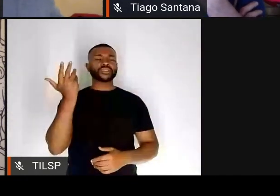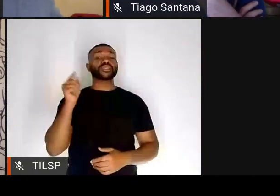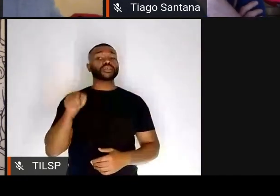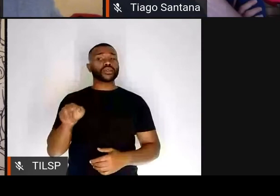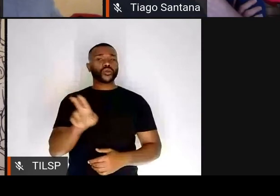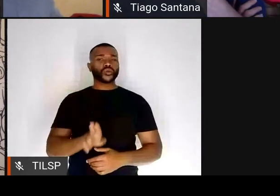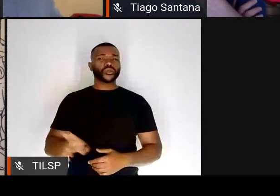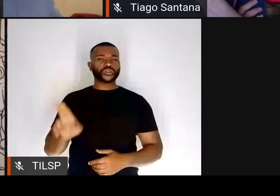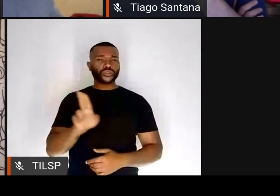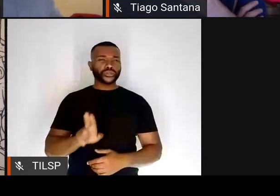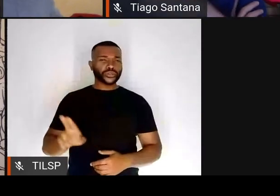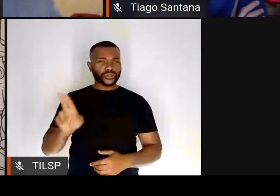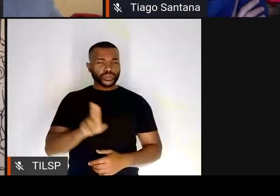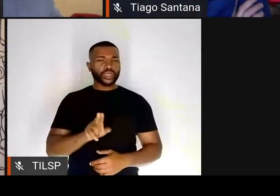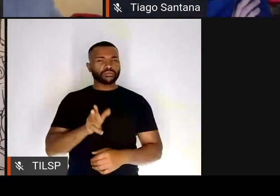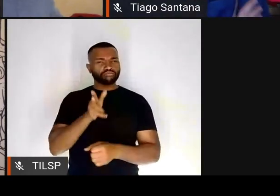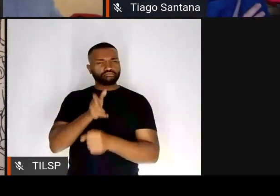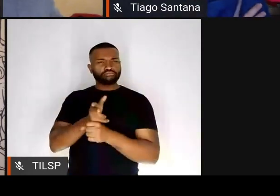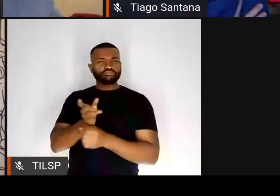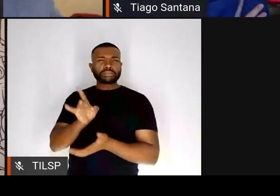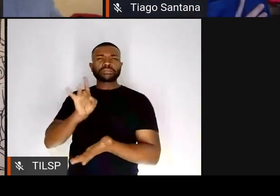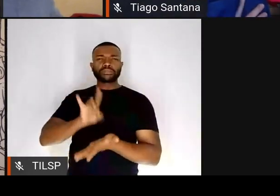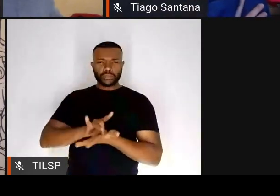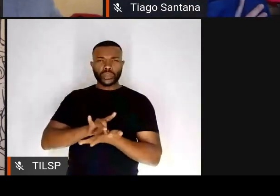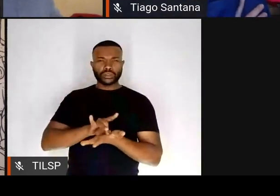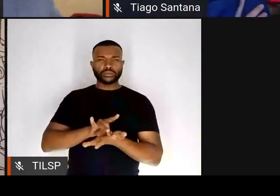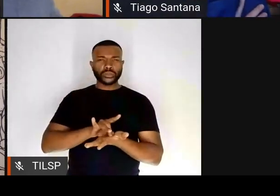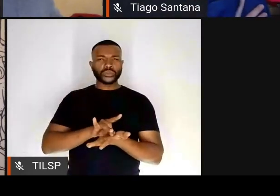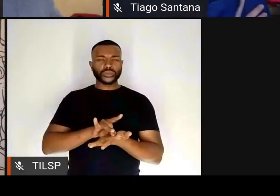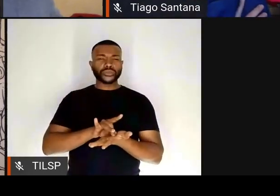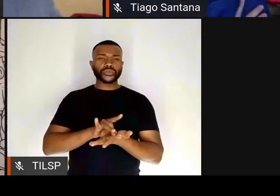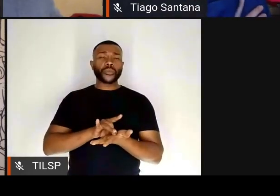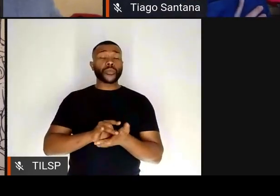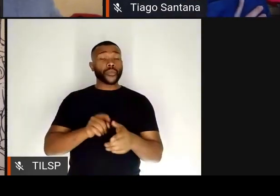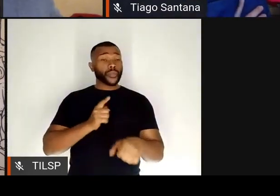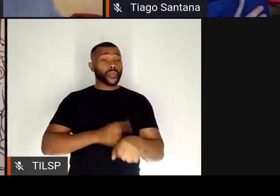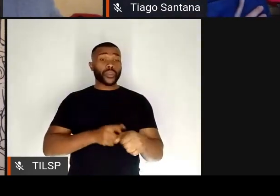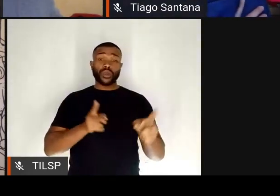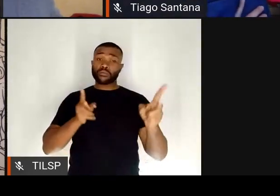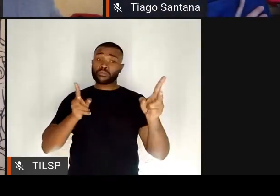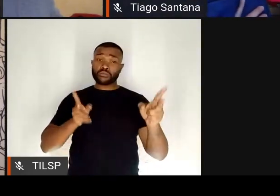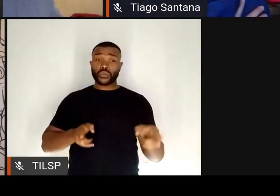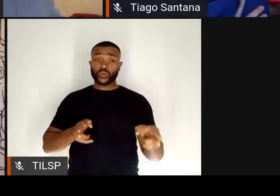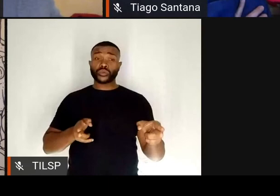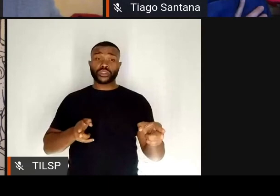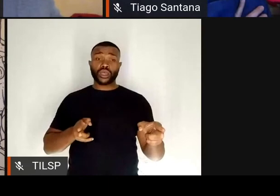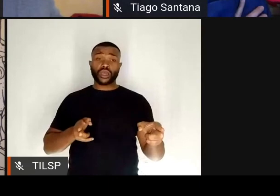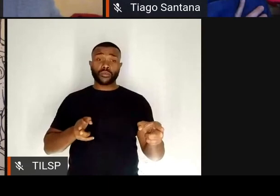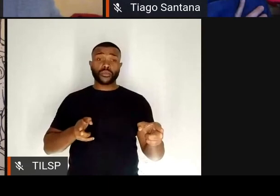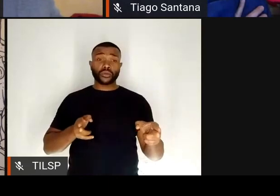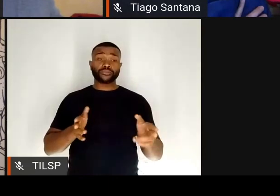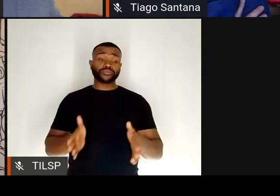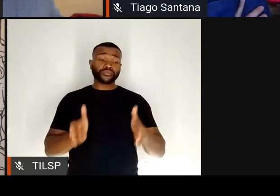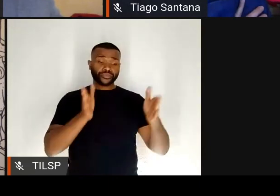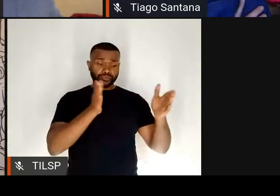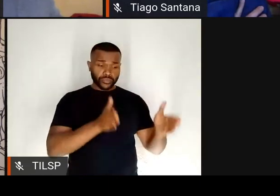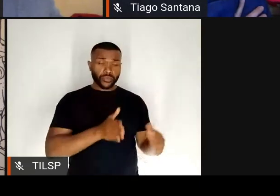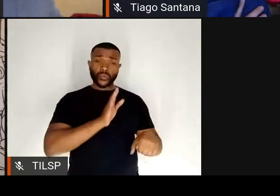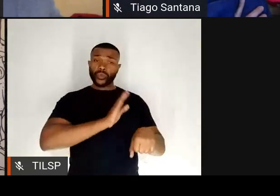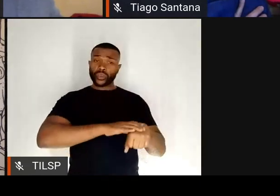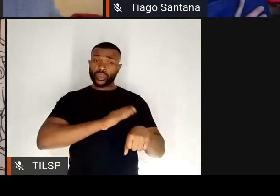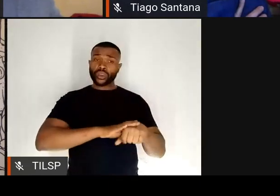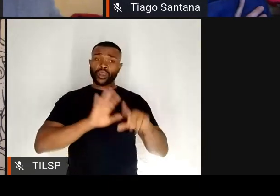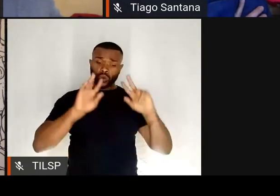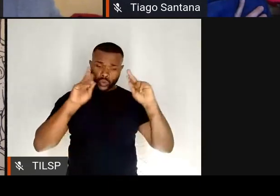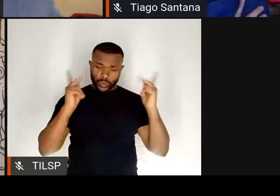opressão e vigilância concreto, né? E, ao mesmo tempo, o lado, né, autoral, humano,